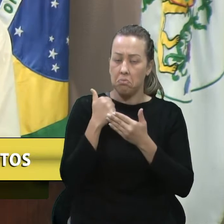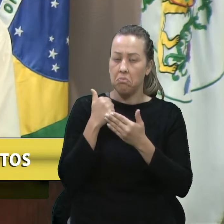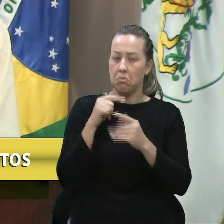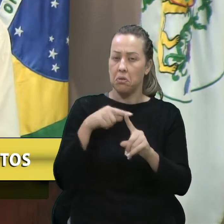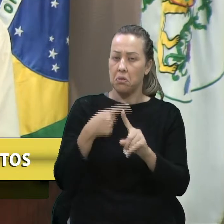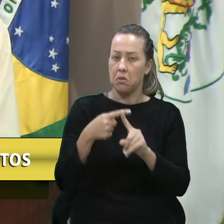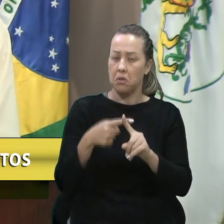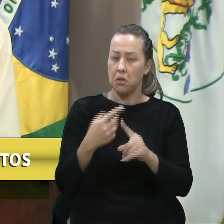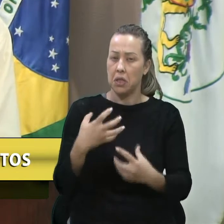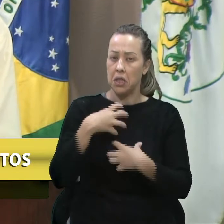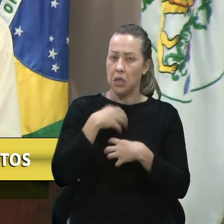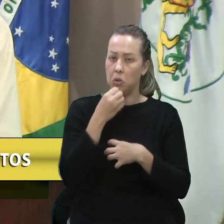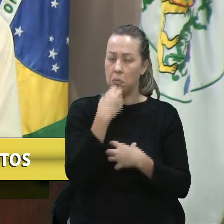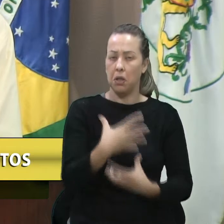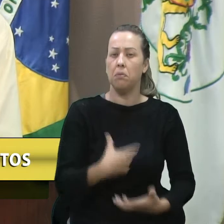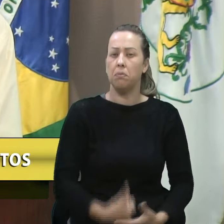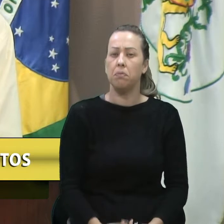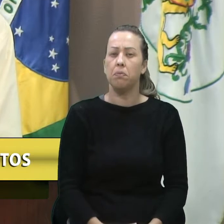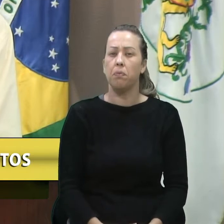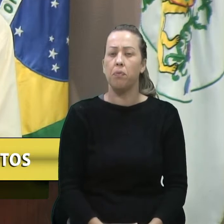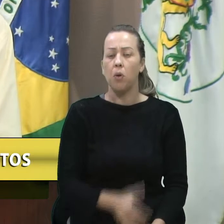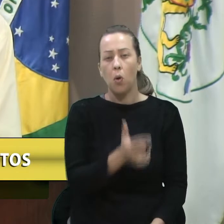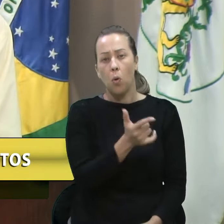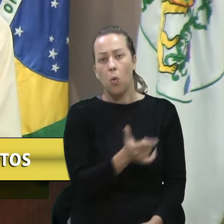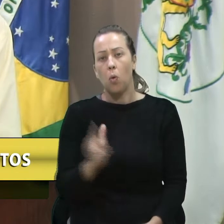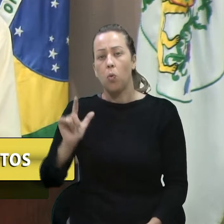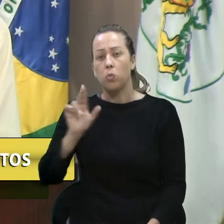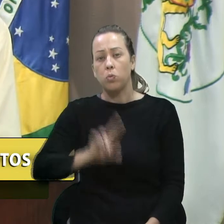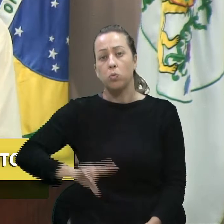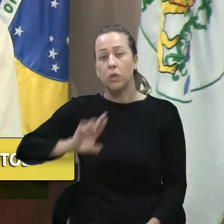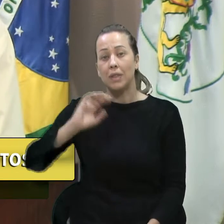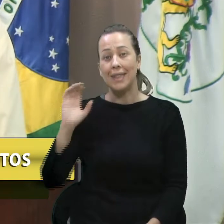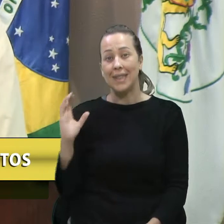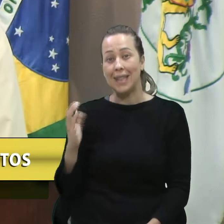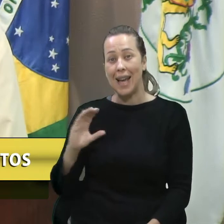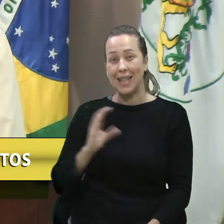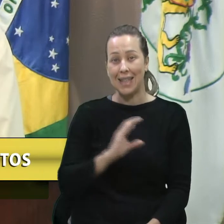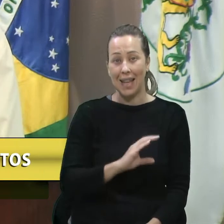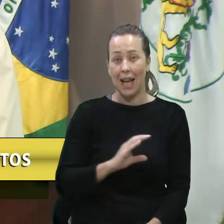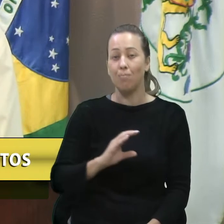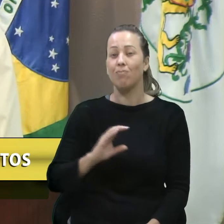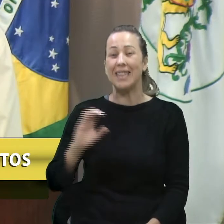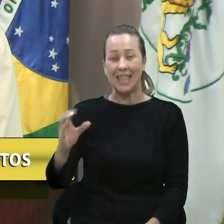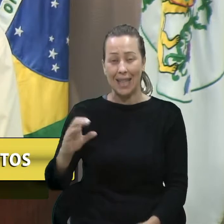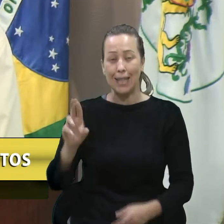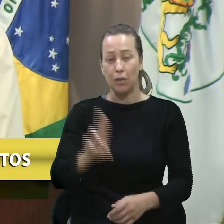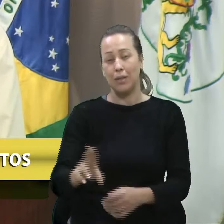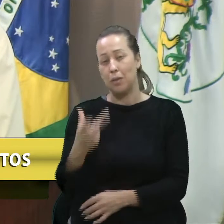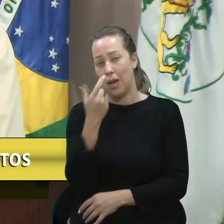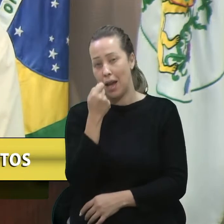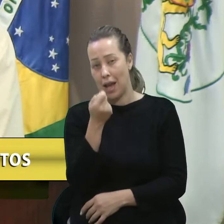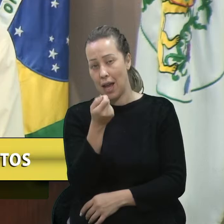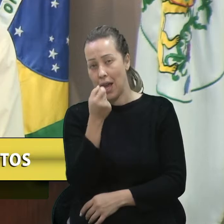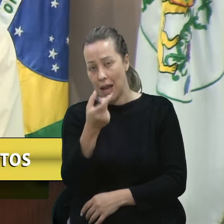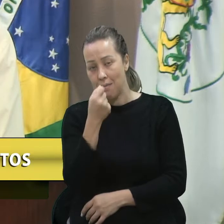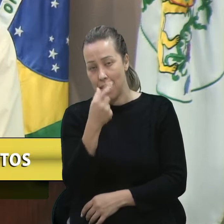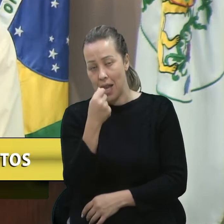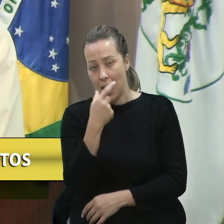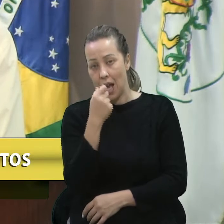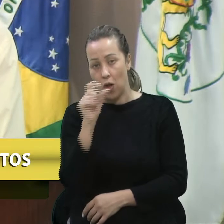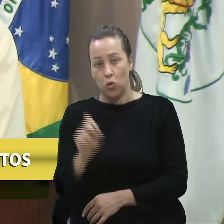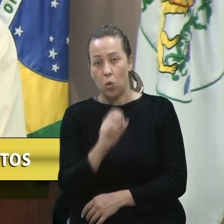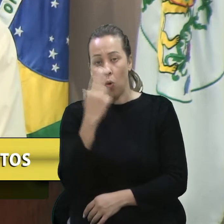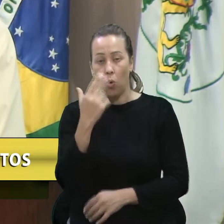se sente bem. Ou através da ciência, através de medicação. Ou então através de